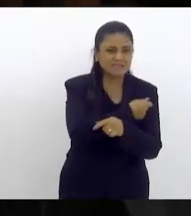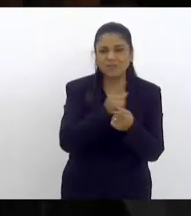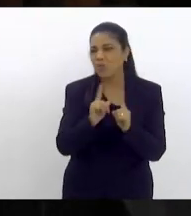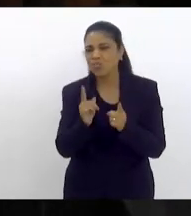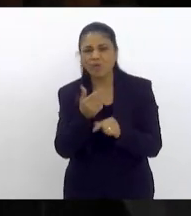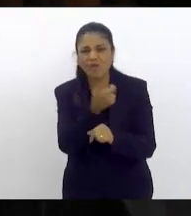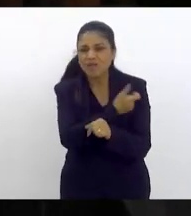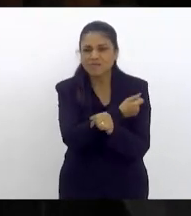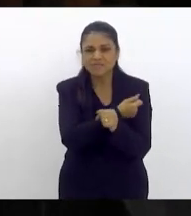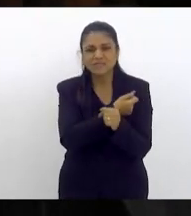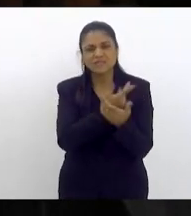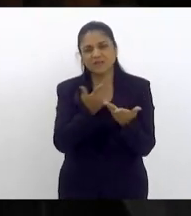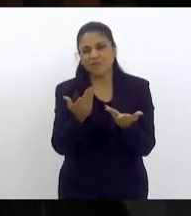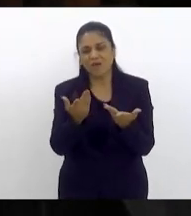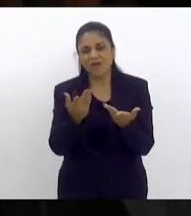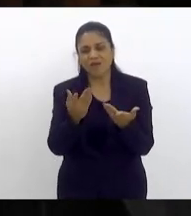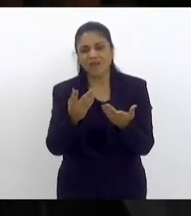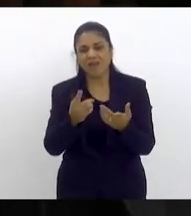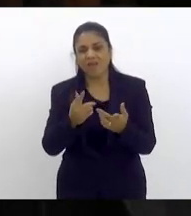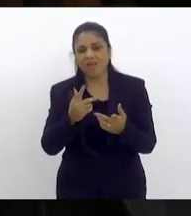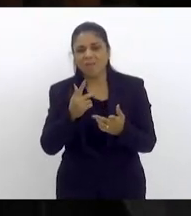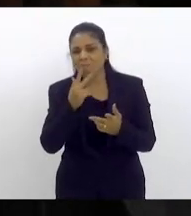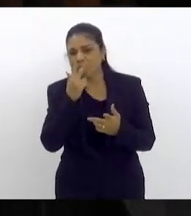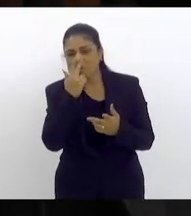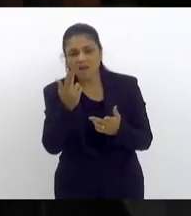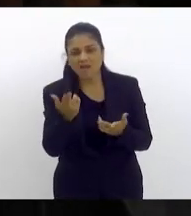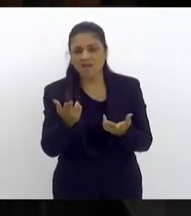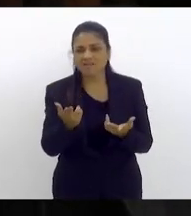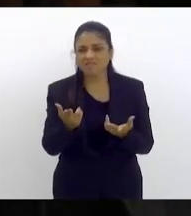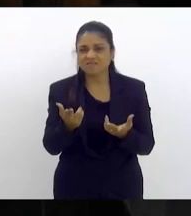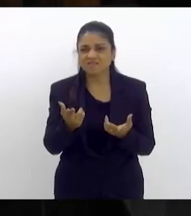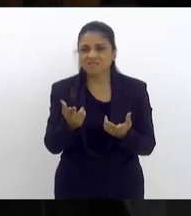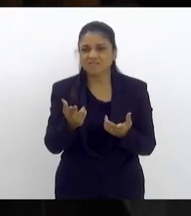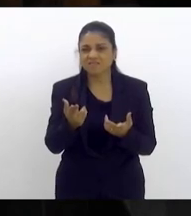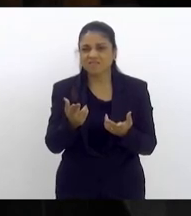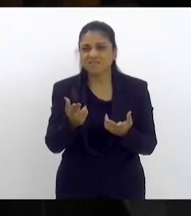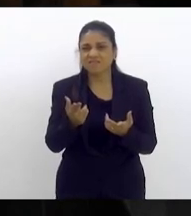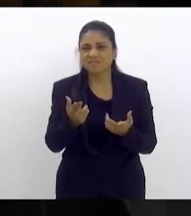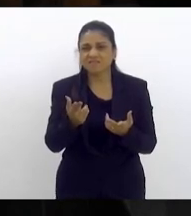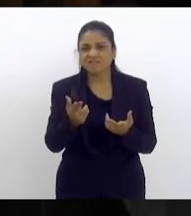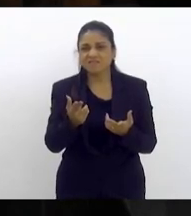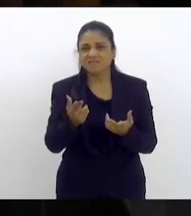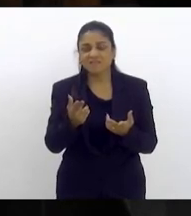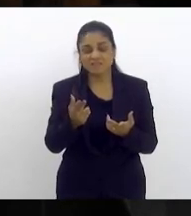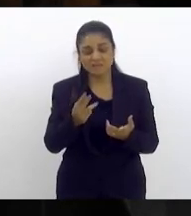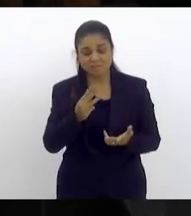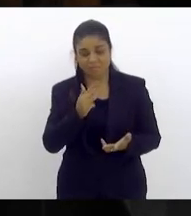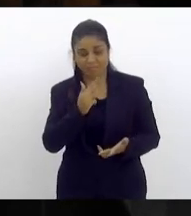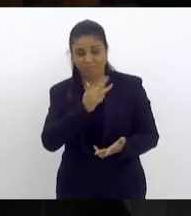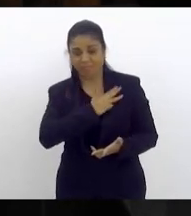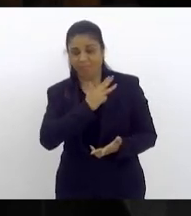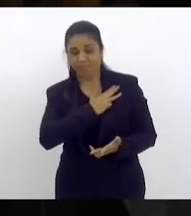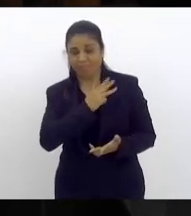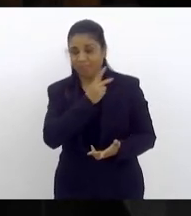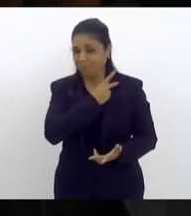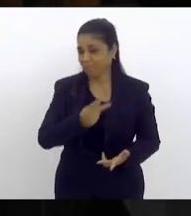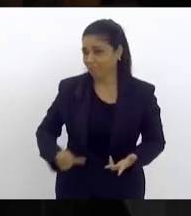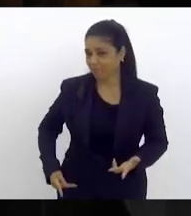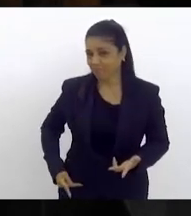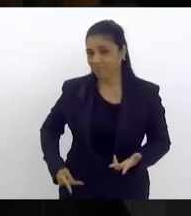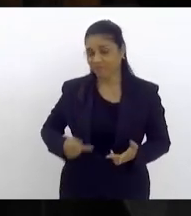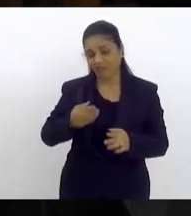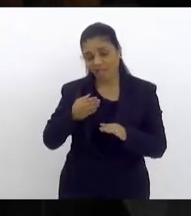mas ela esquece que nunca fizeram um chefe de estado a não ser esse esse ex-presidente que tá aí mas um chefe de estado